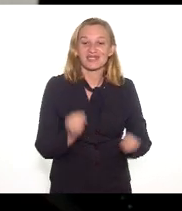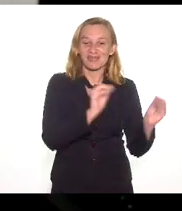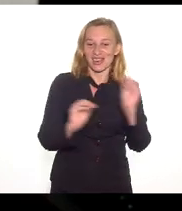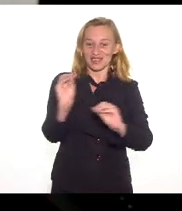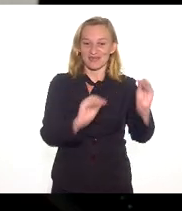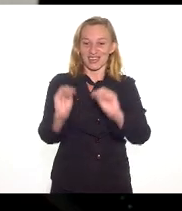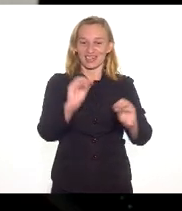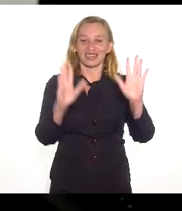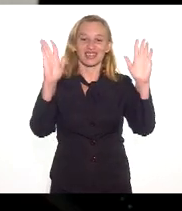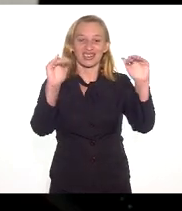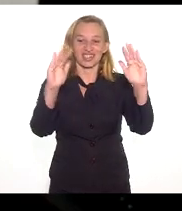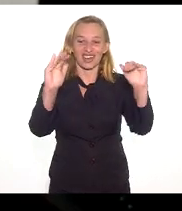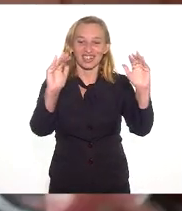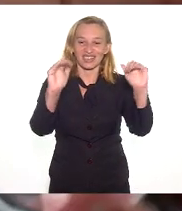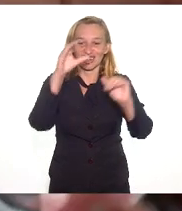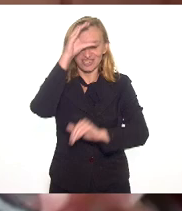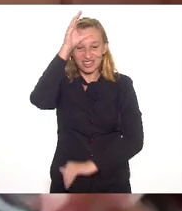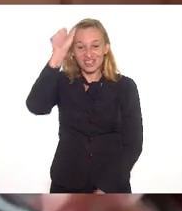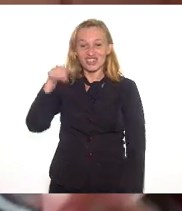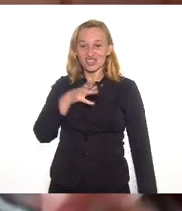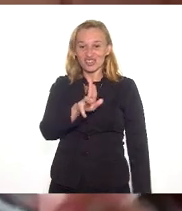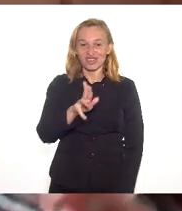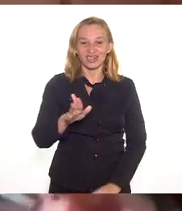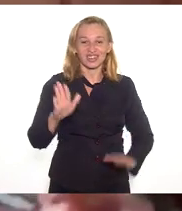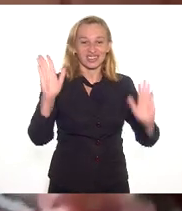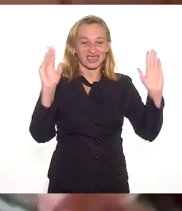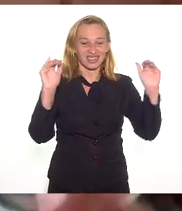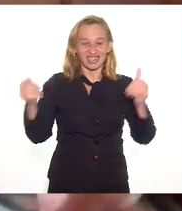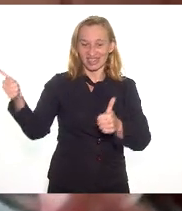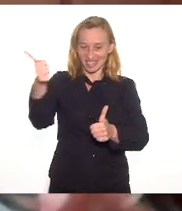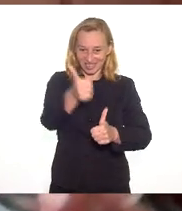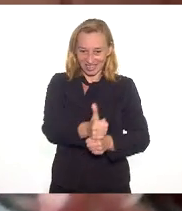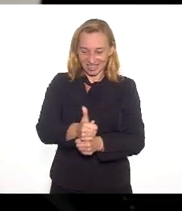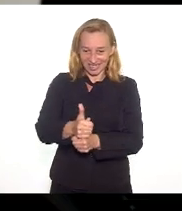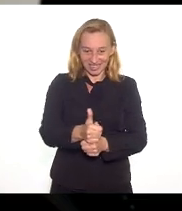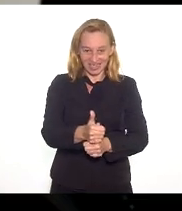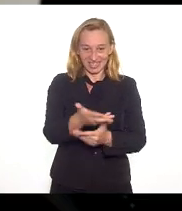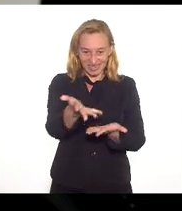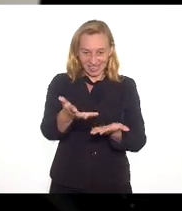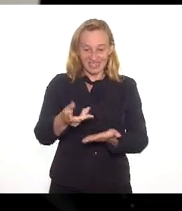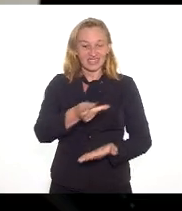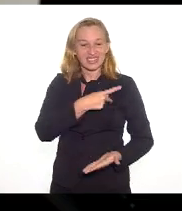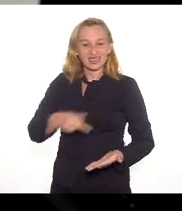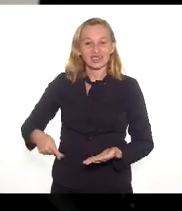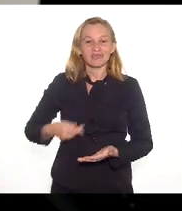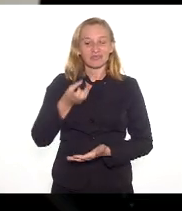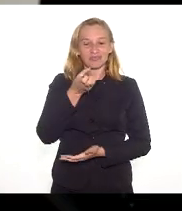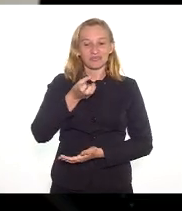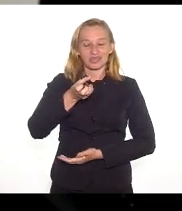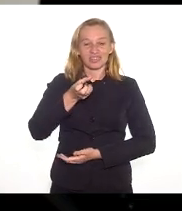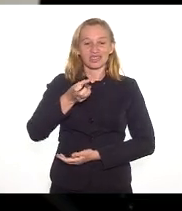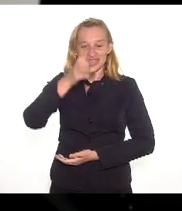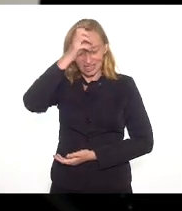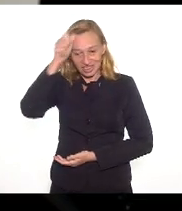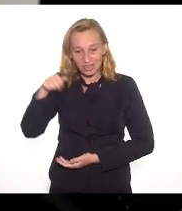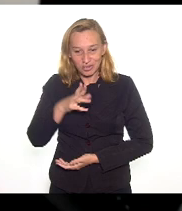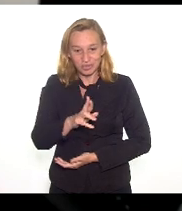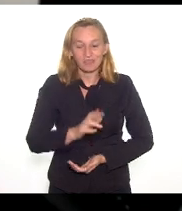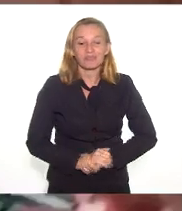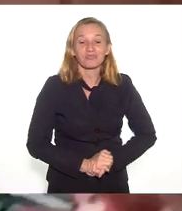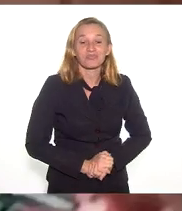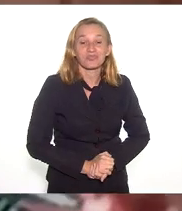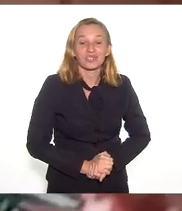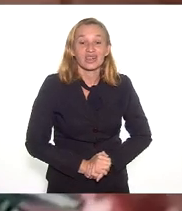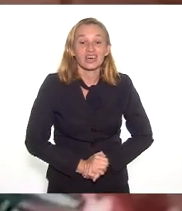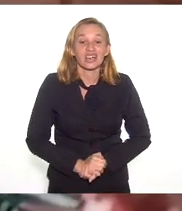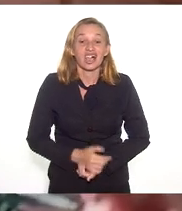Beijo. Tchau. Beijo, tira! Presidente. Tchau. Passa a palavra à deputada Mônica e presidente da deputada Tia Ju. Beijo, presidente. Obrigada.